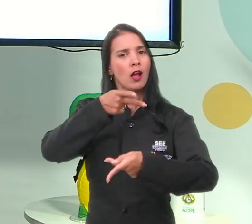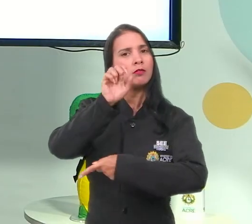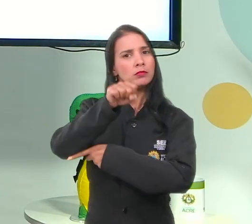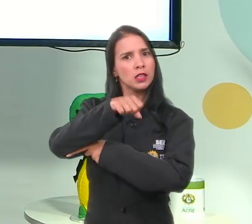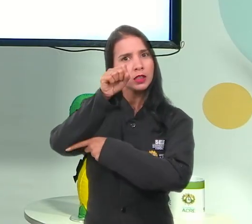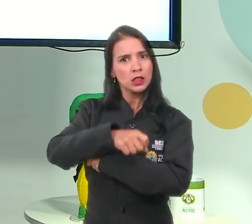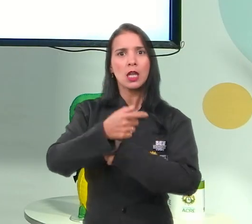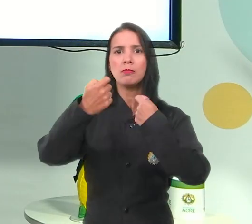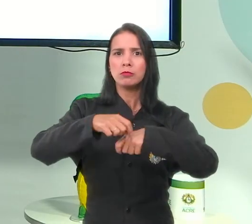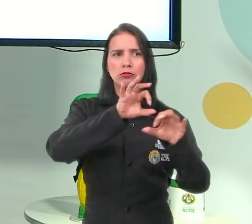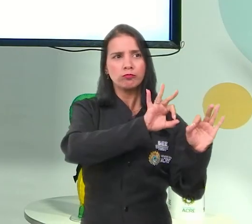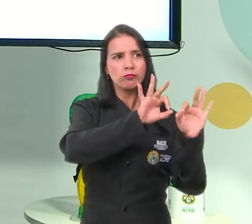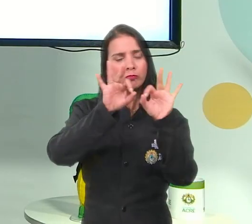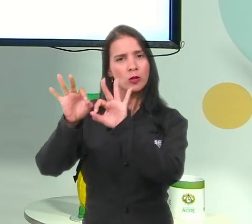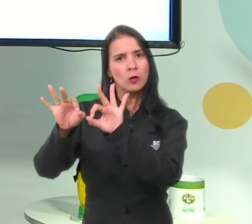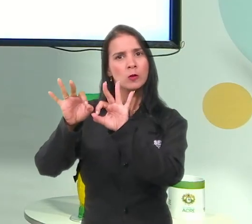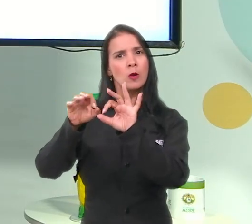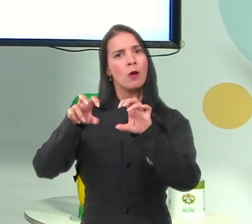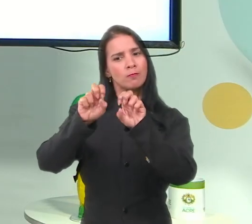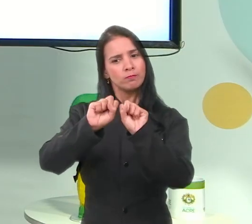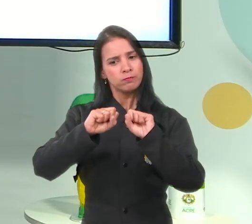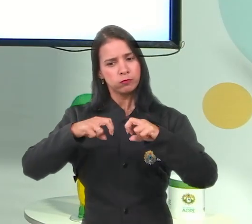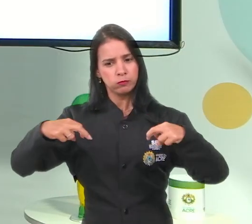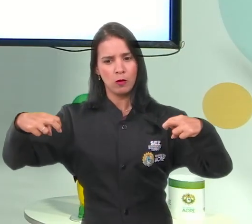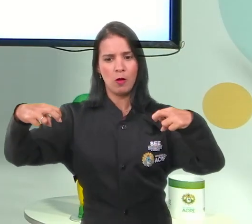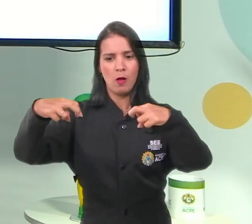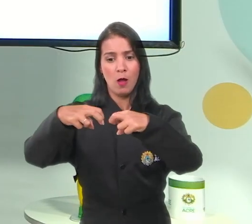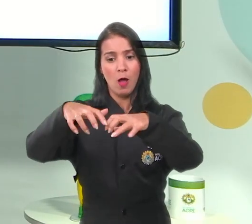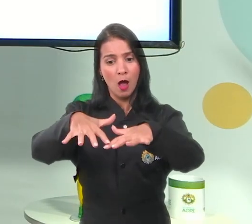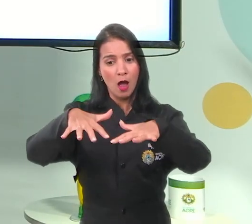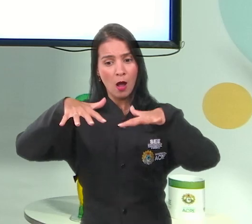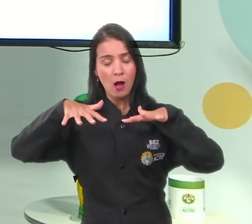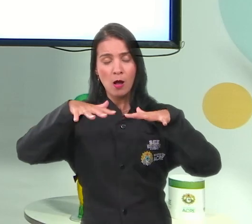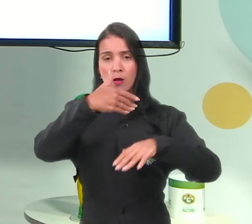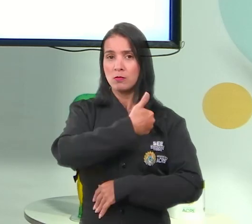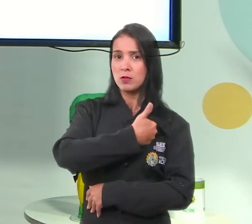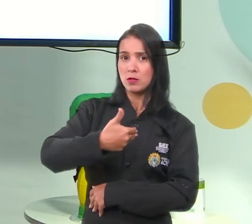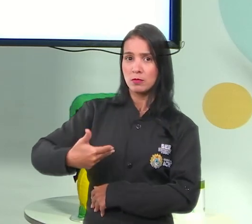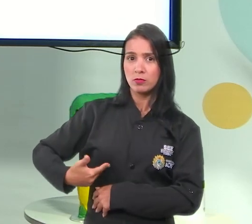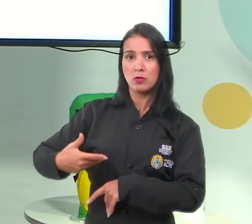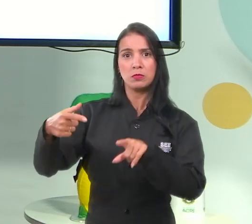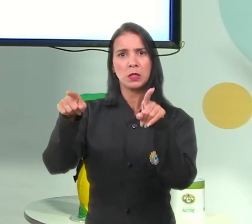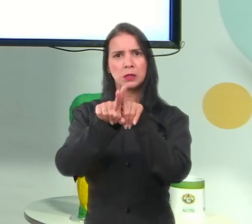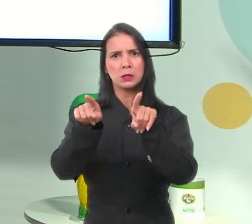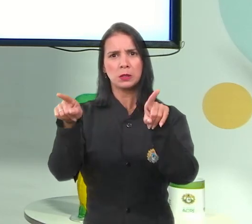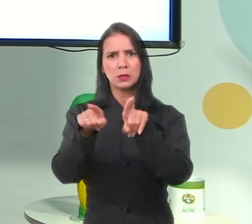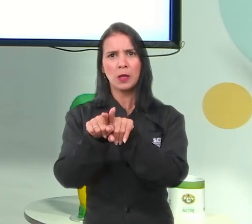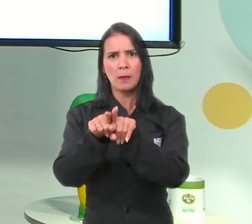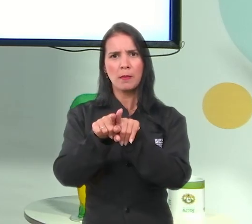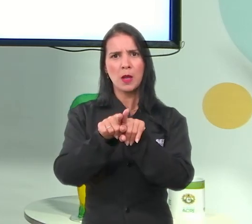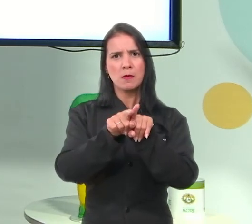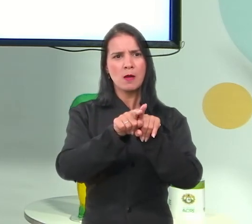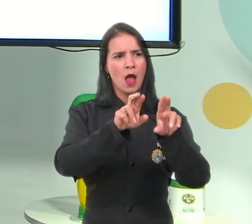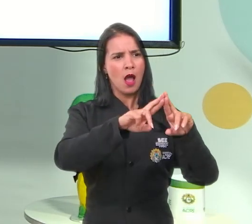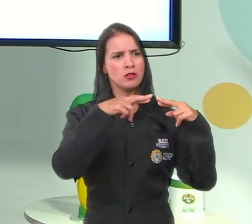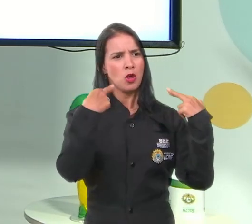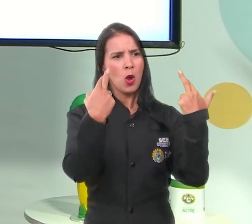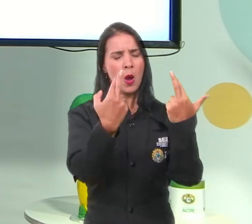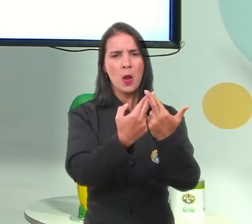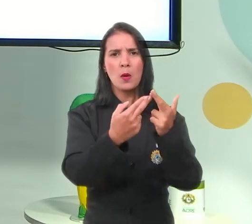as audiências públicas quando elas acontecem, você acompanhar as sessões que ocorrem nas câmaras